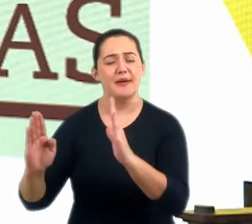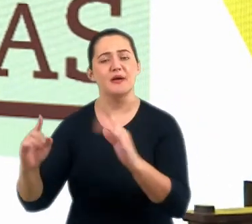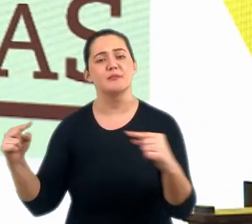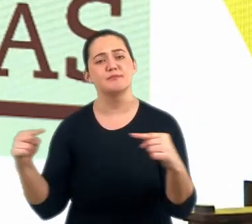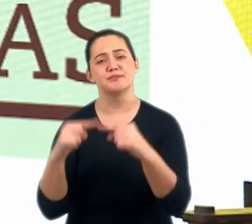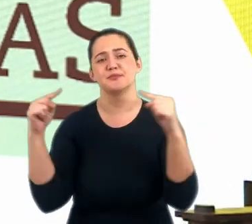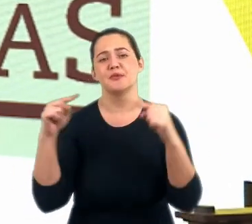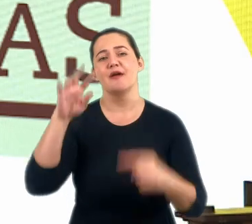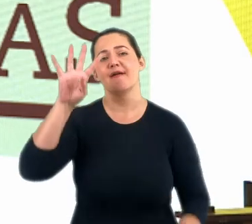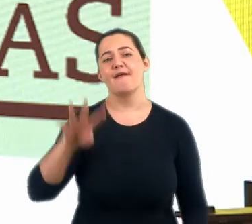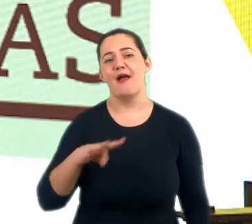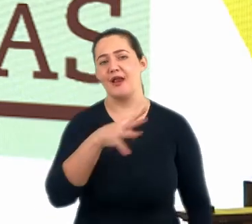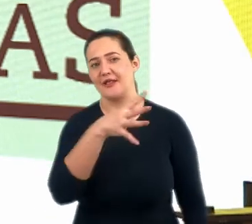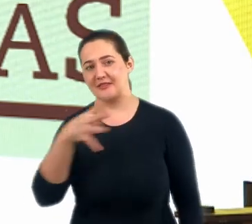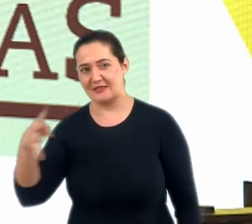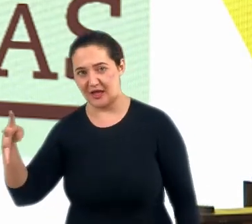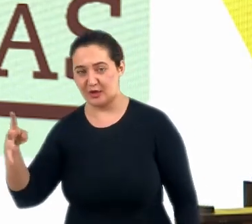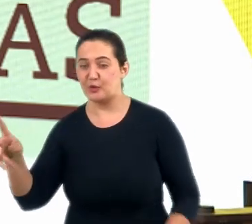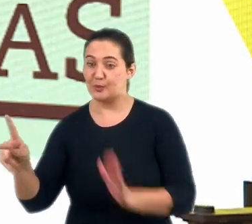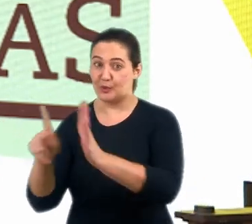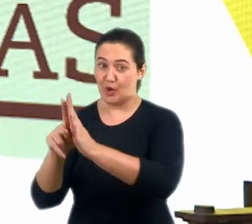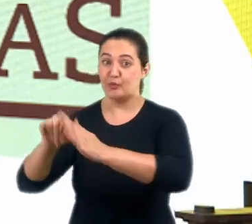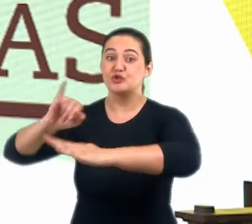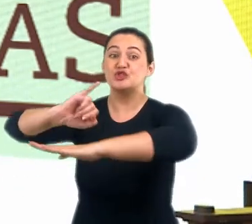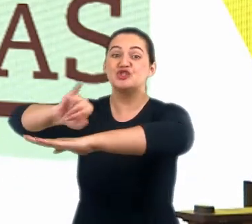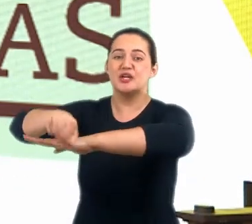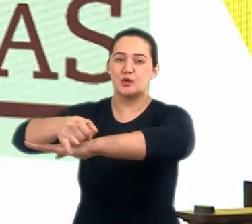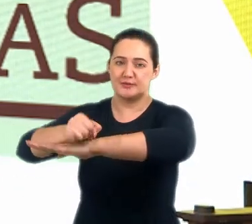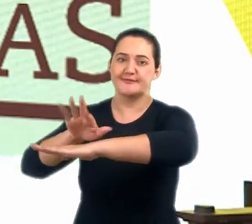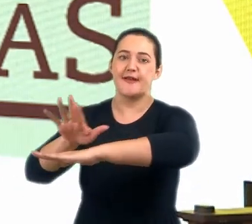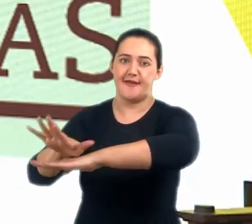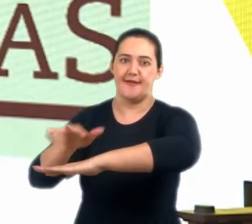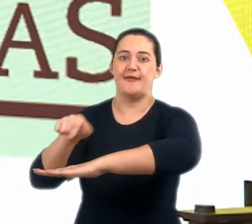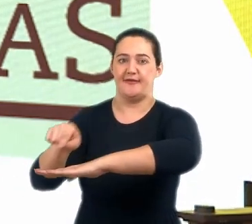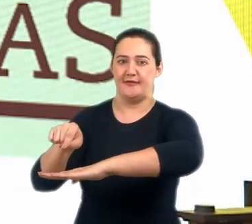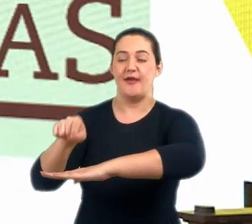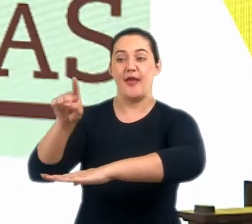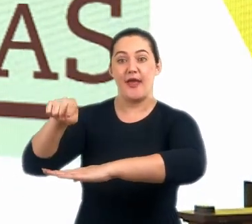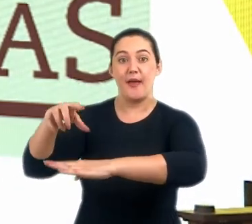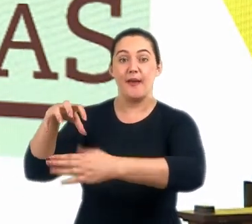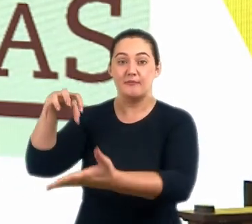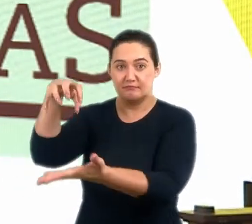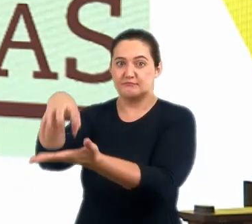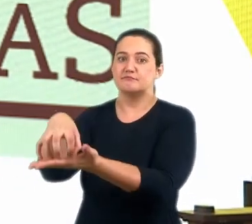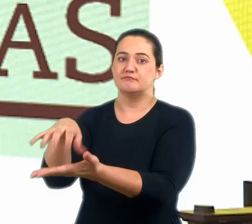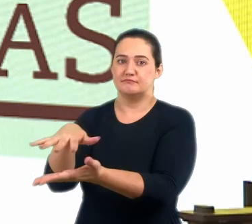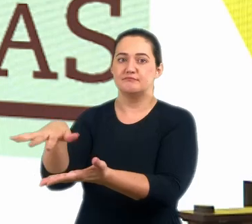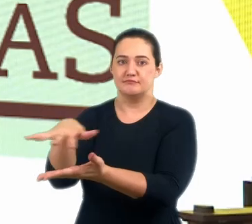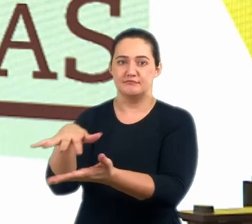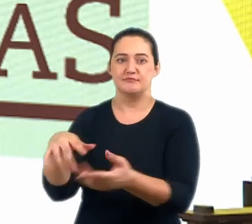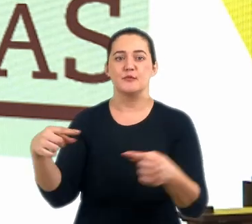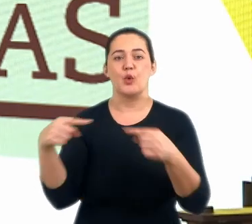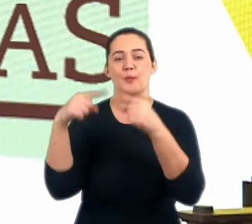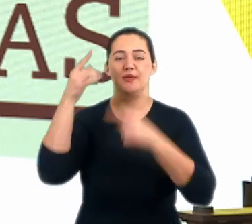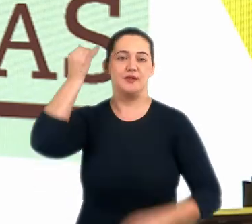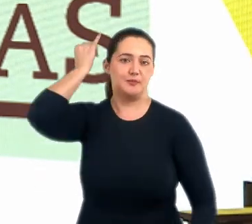no calendário e fuso horário de Jerusalém, que é o ponto de referência apontado pela